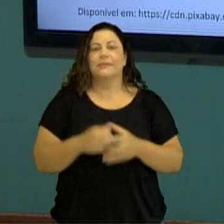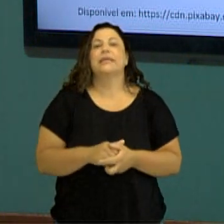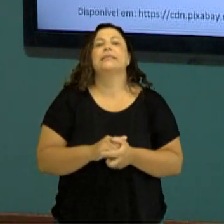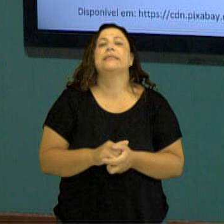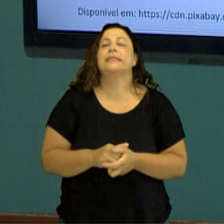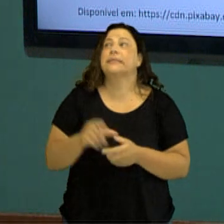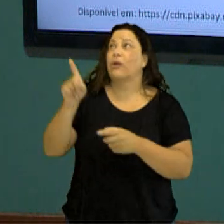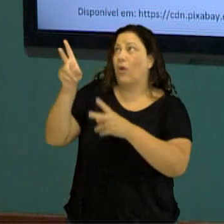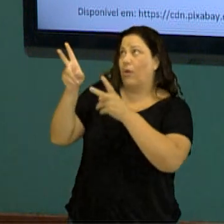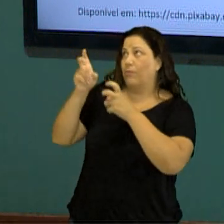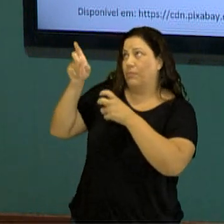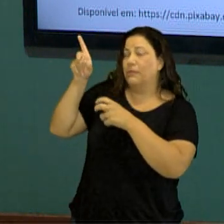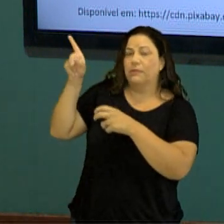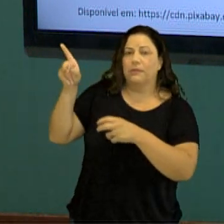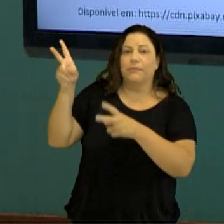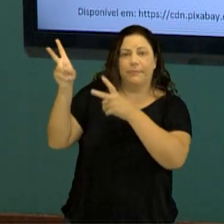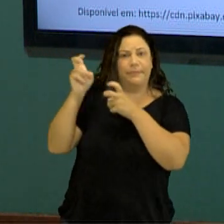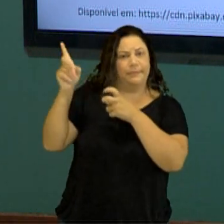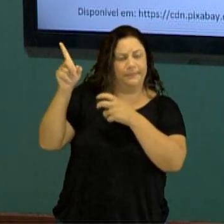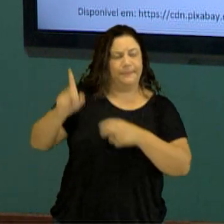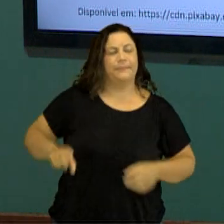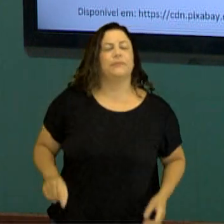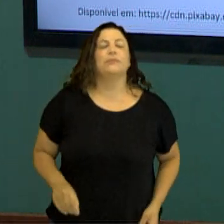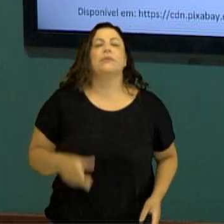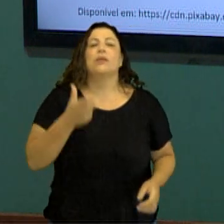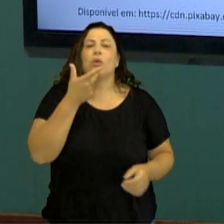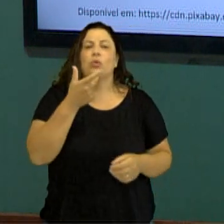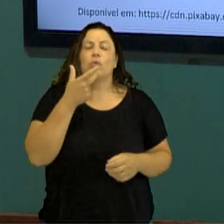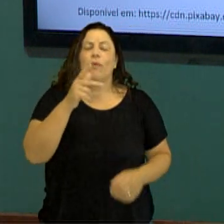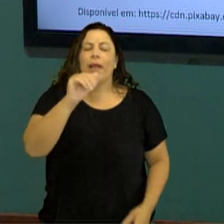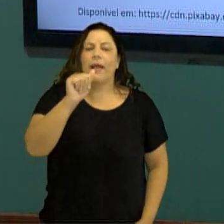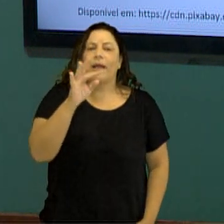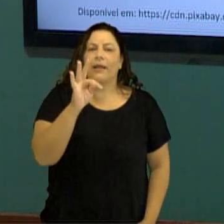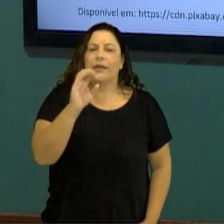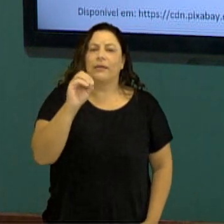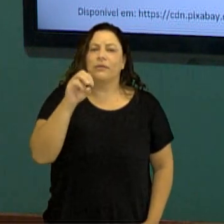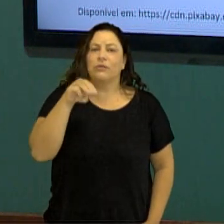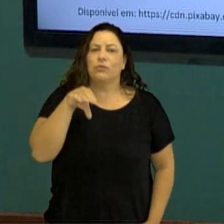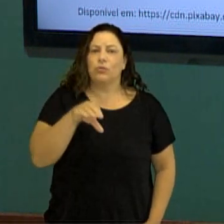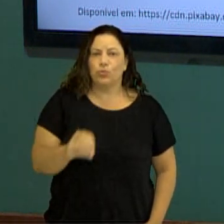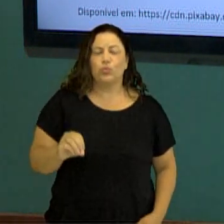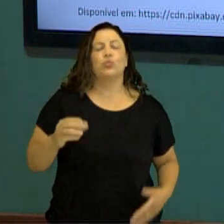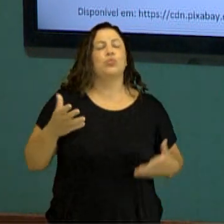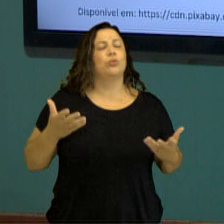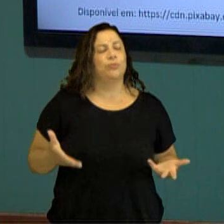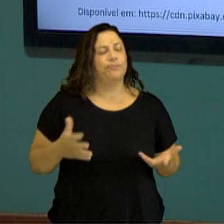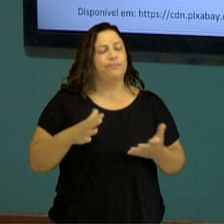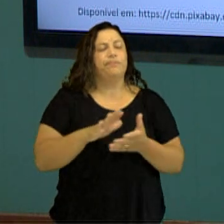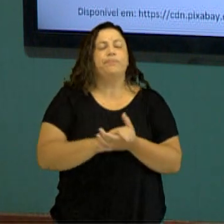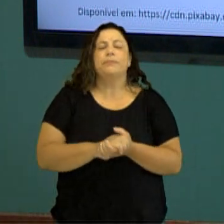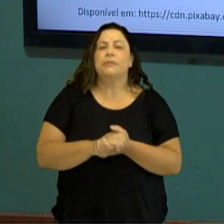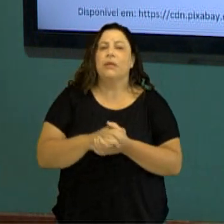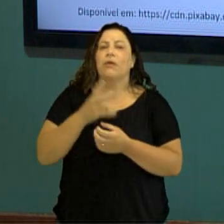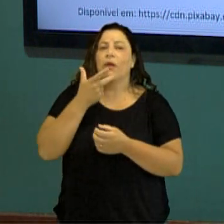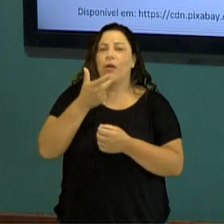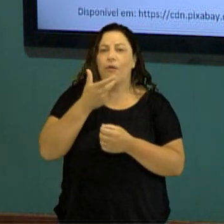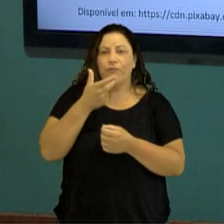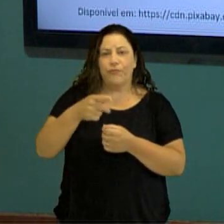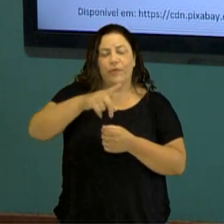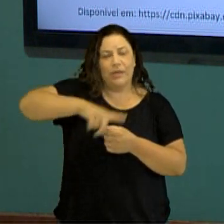Quando eu me dirijo à palavra átomo, átomo neutro, eu digo para vocês que